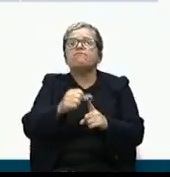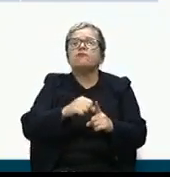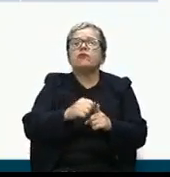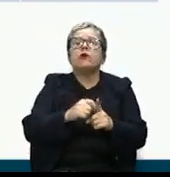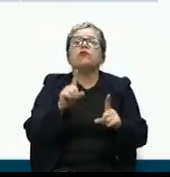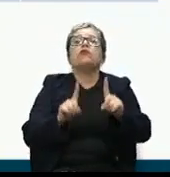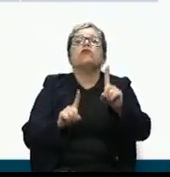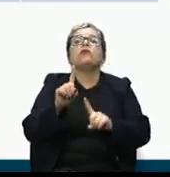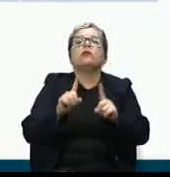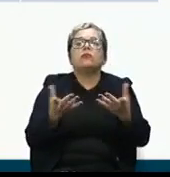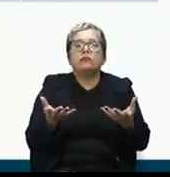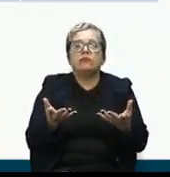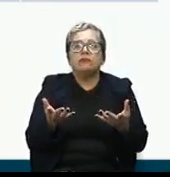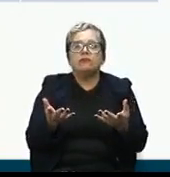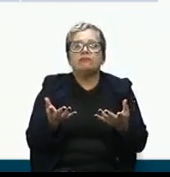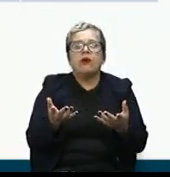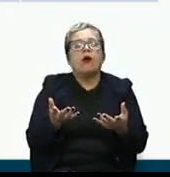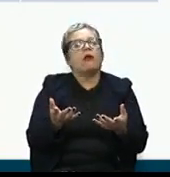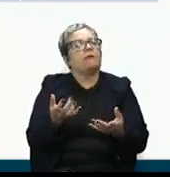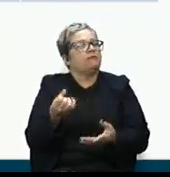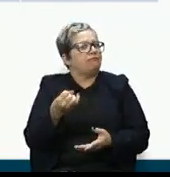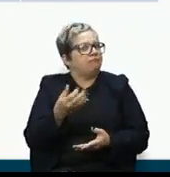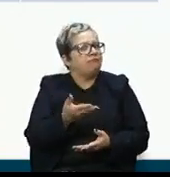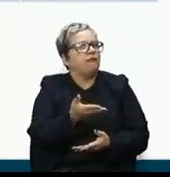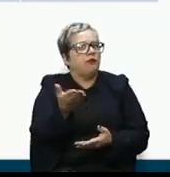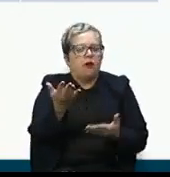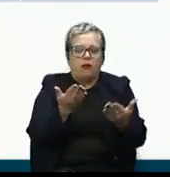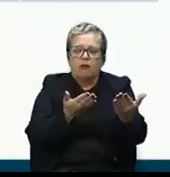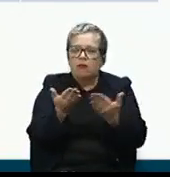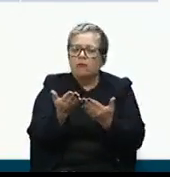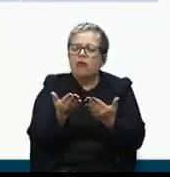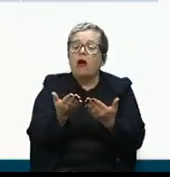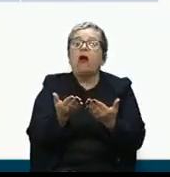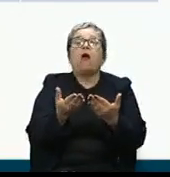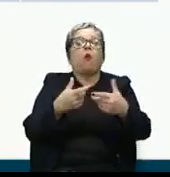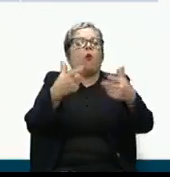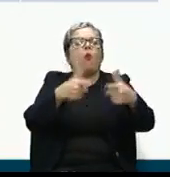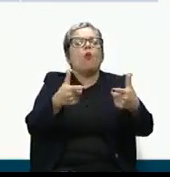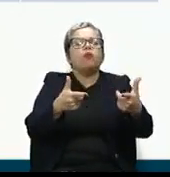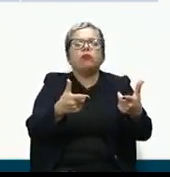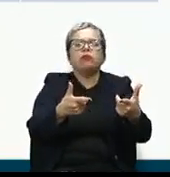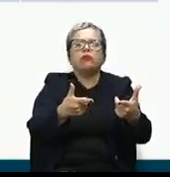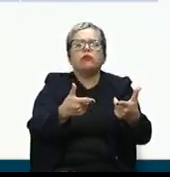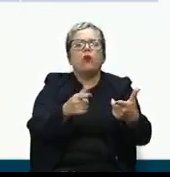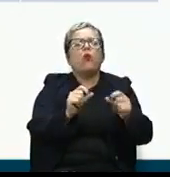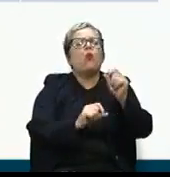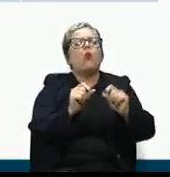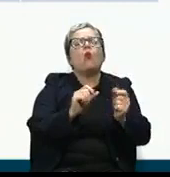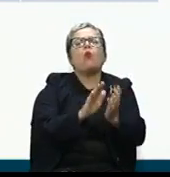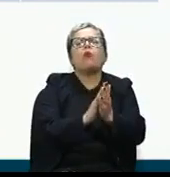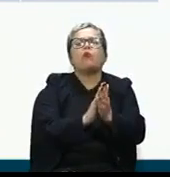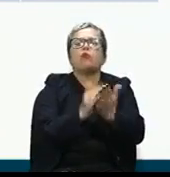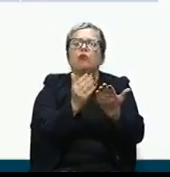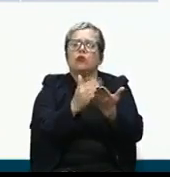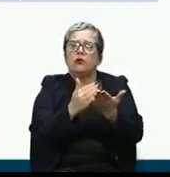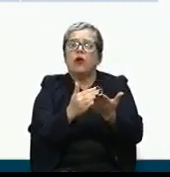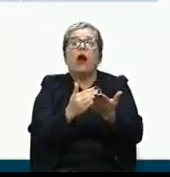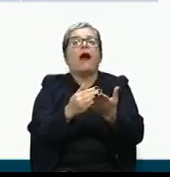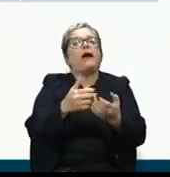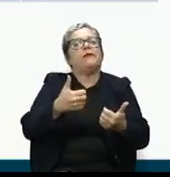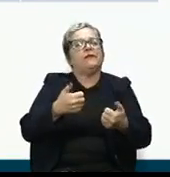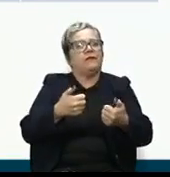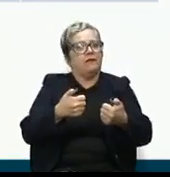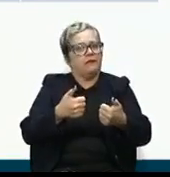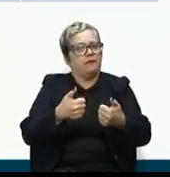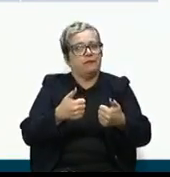mês de fevereiro? Bom, você ia analisar o quê? Onde está o tipo de livro, que no caso é o livro de